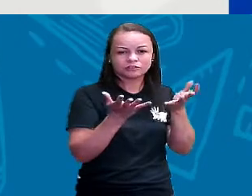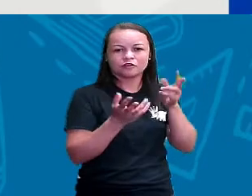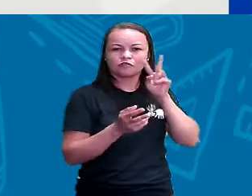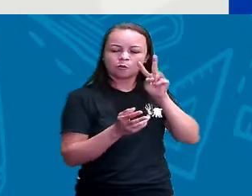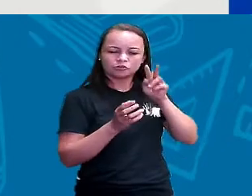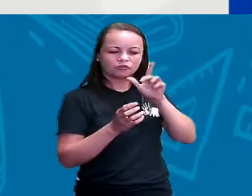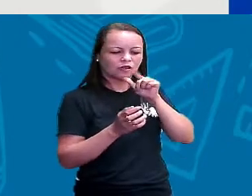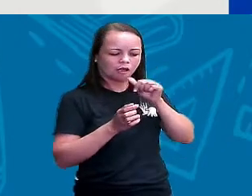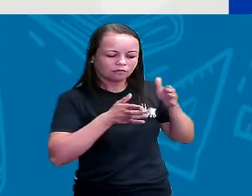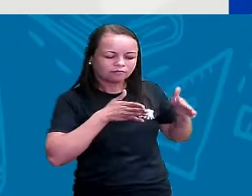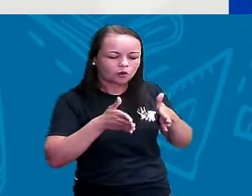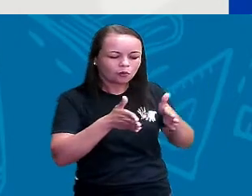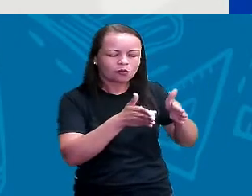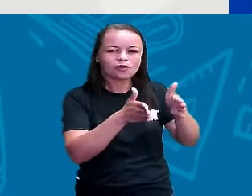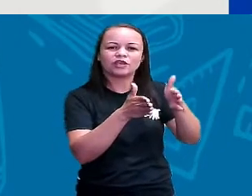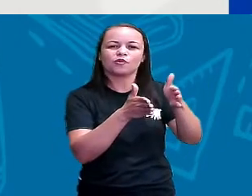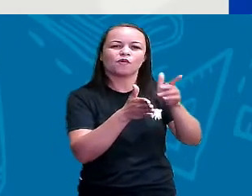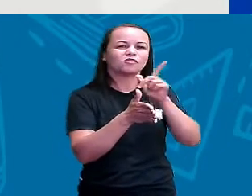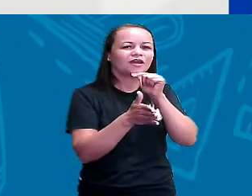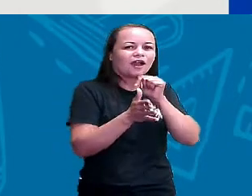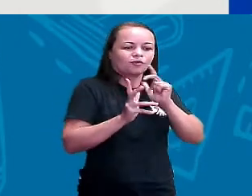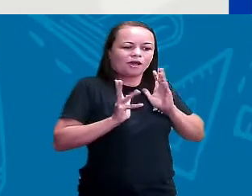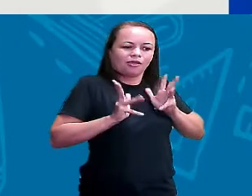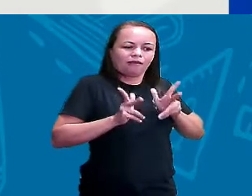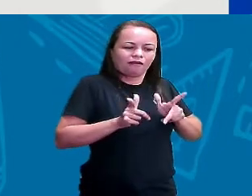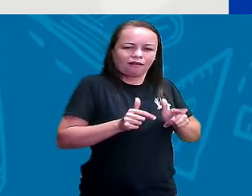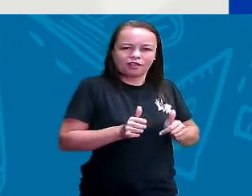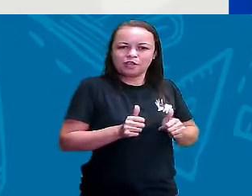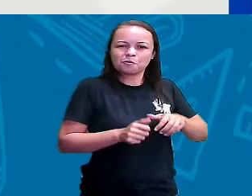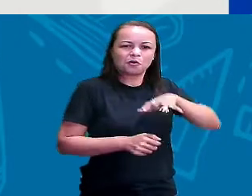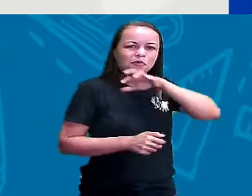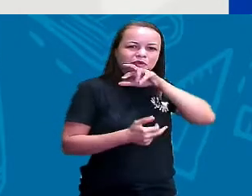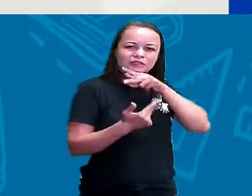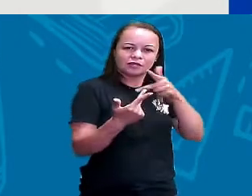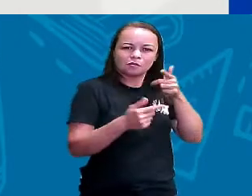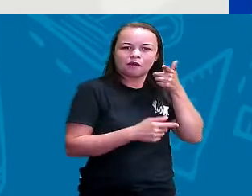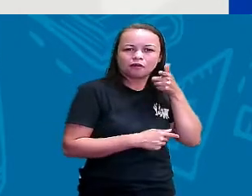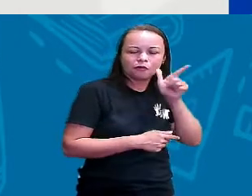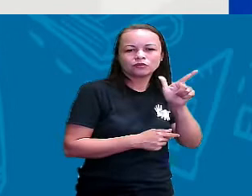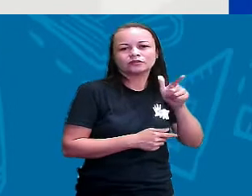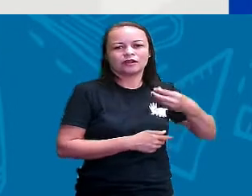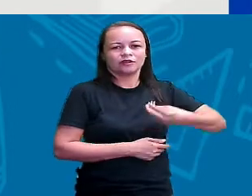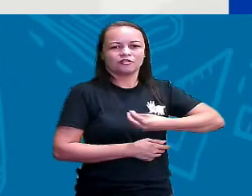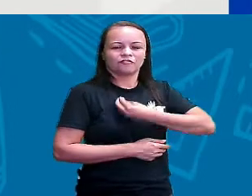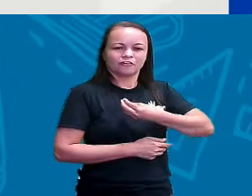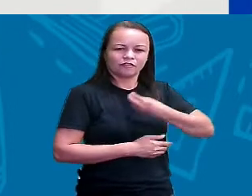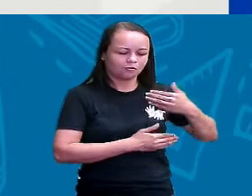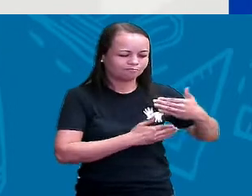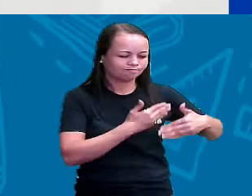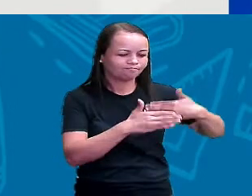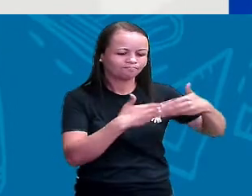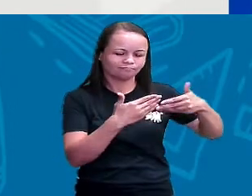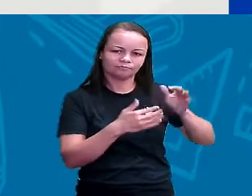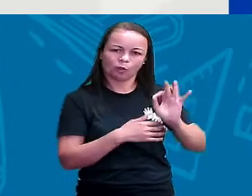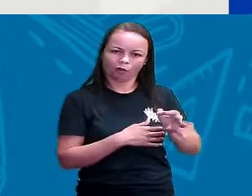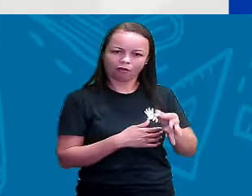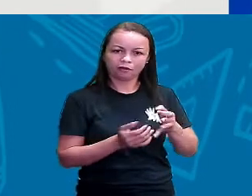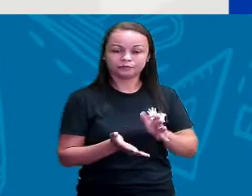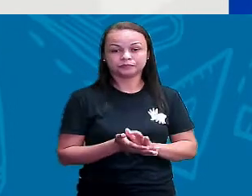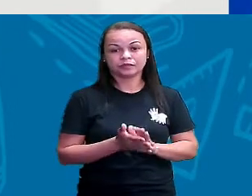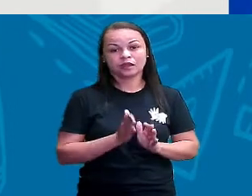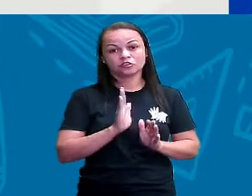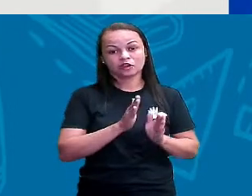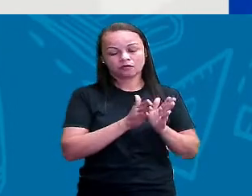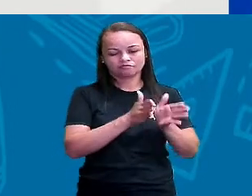rio, né, onde a água ela está limpa e ali os animais eles conseguem viver adequadamente. Já na